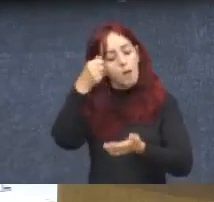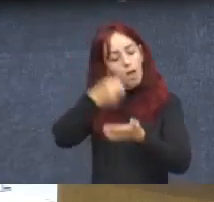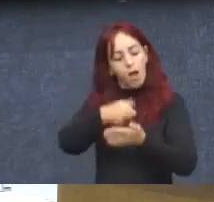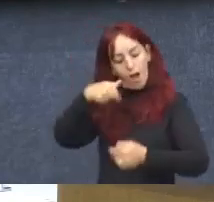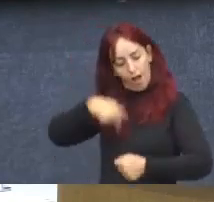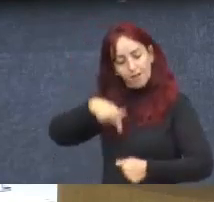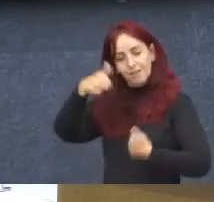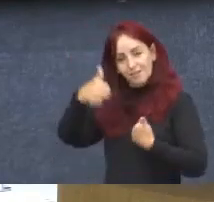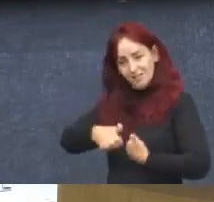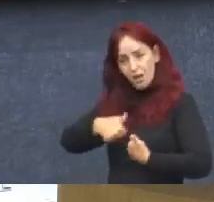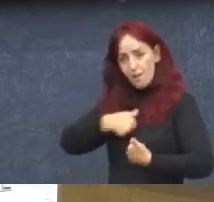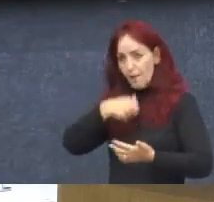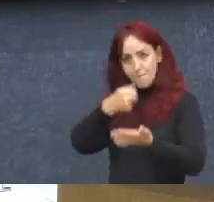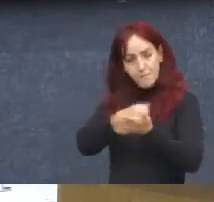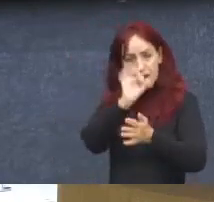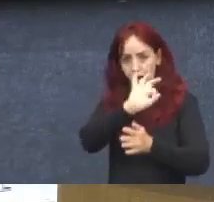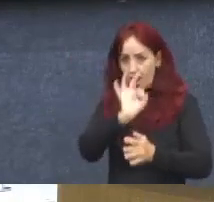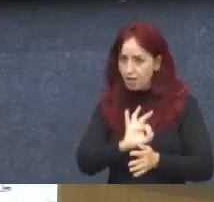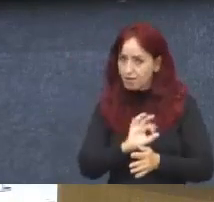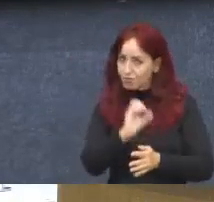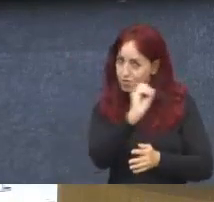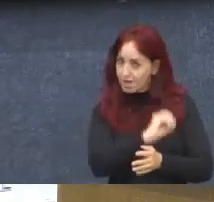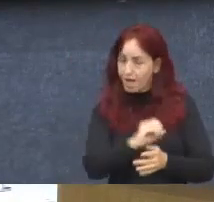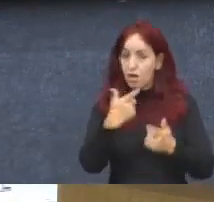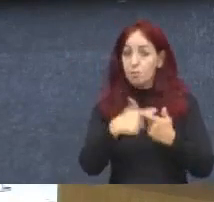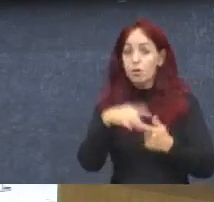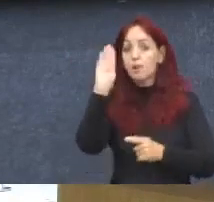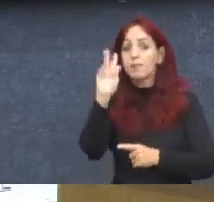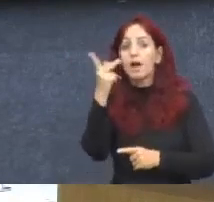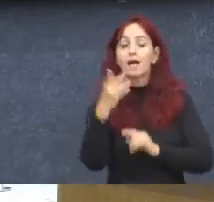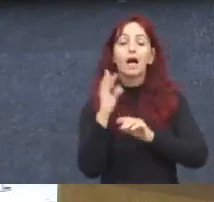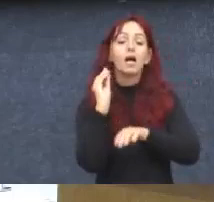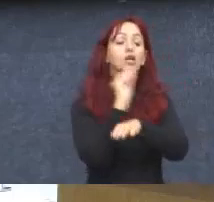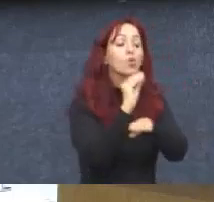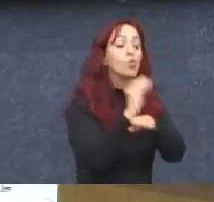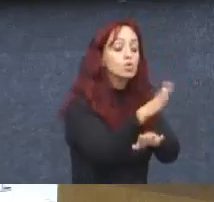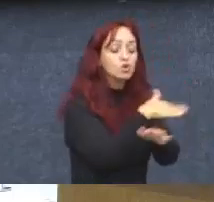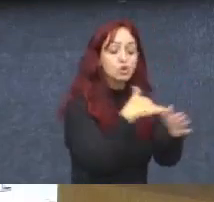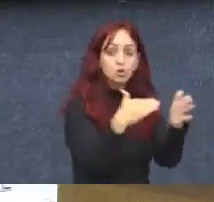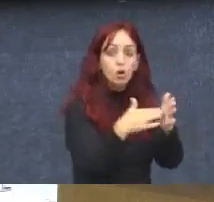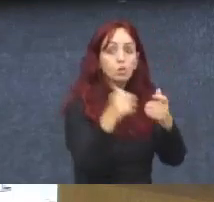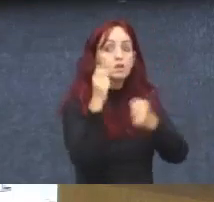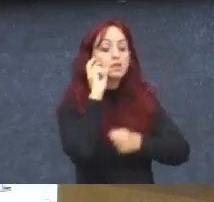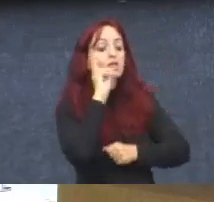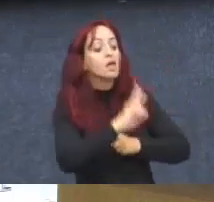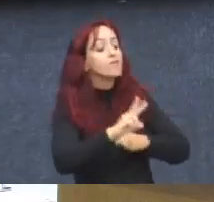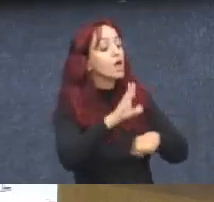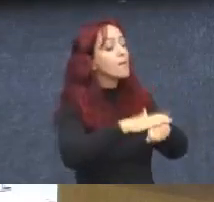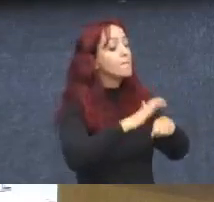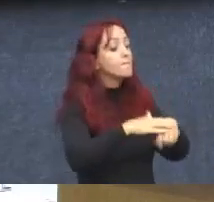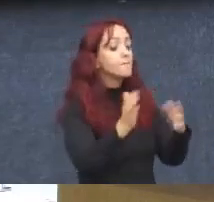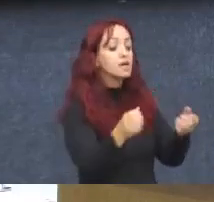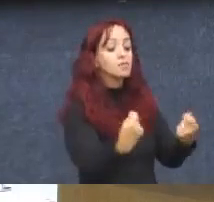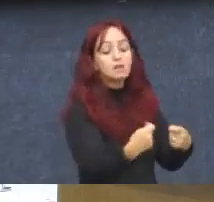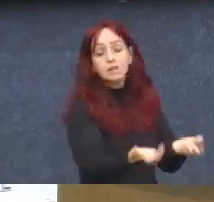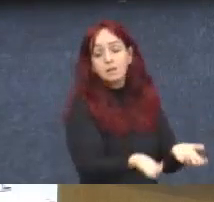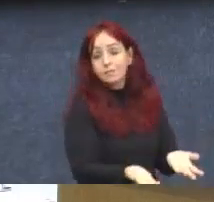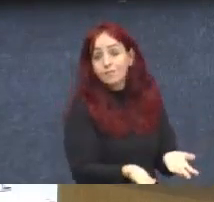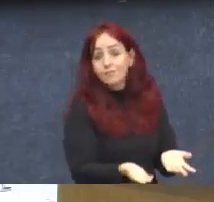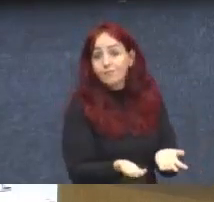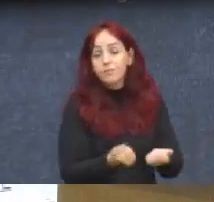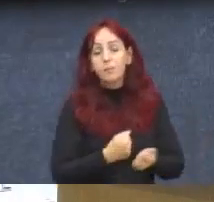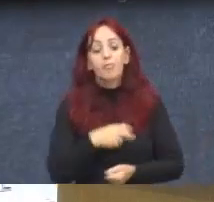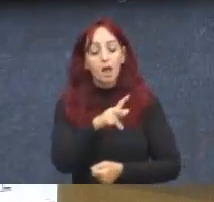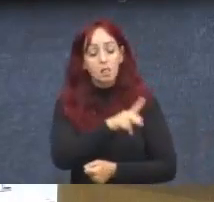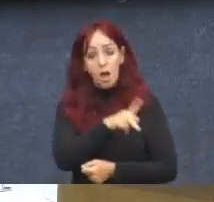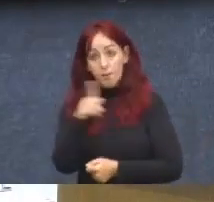Porque uma cidade que cuida de todos precisa olhar, sobretudo, para aqueles que mais precisam. Na